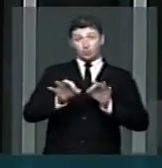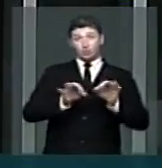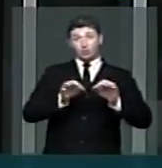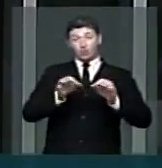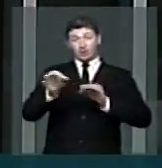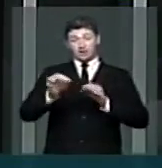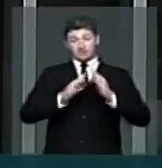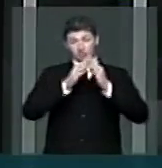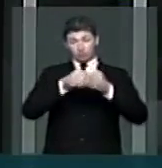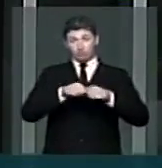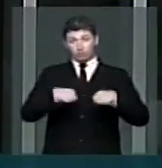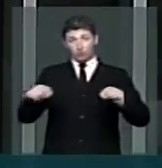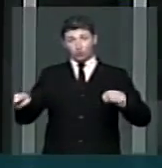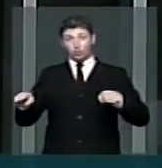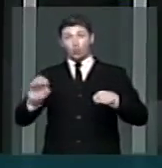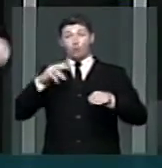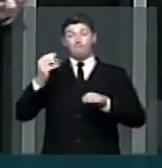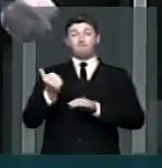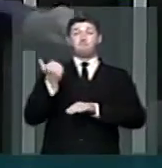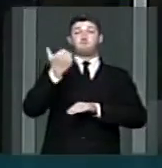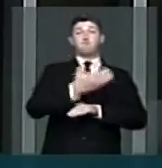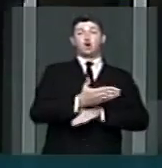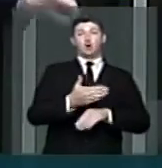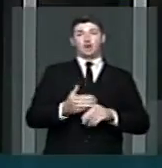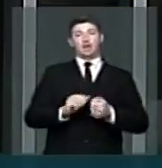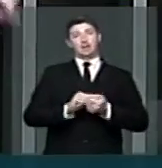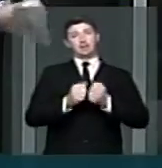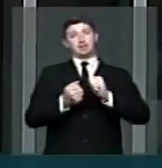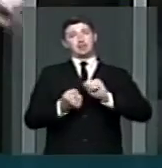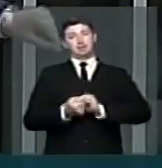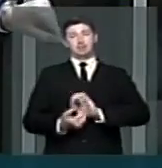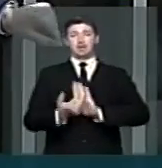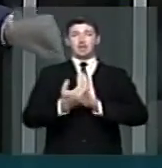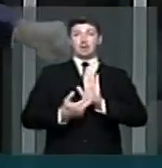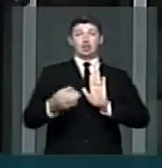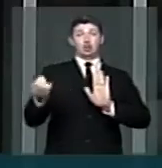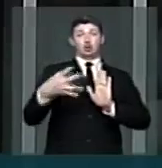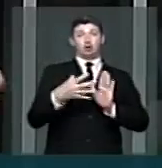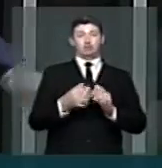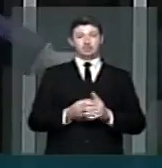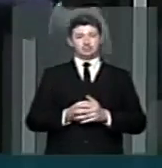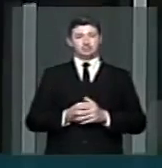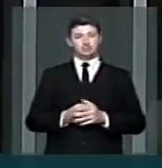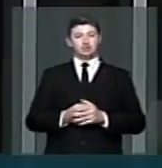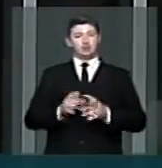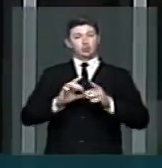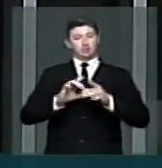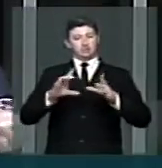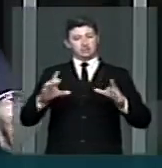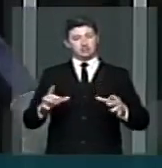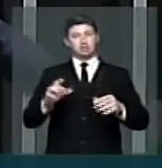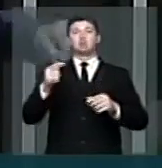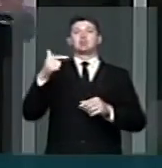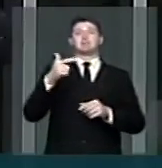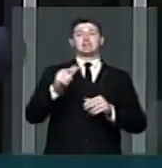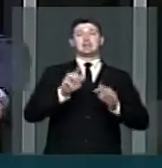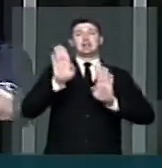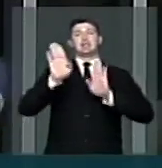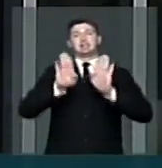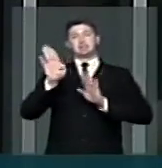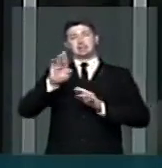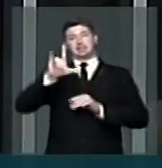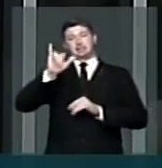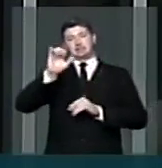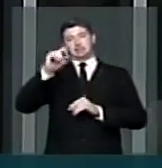ou seja dentro do porto organizado, adaptado por essas novas regras de autorização, sem licitação e